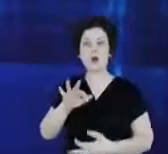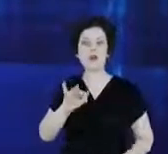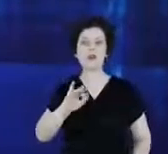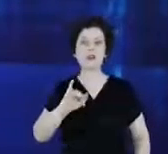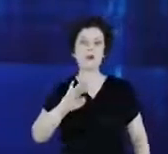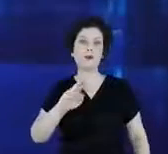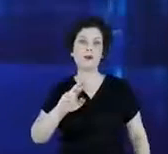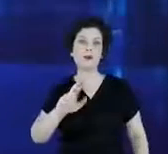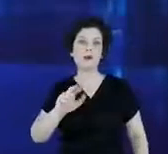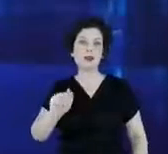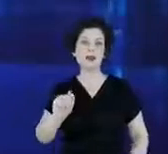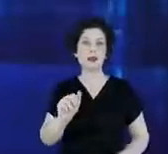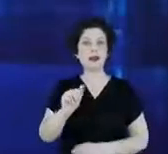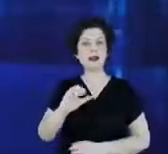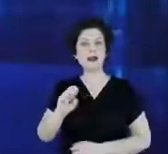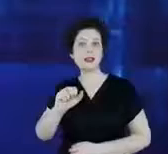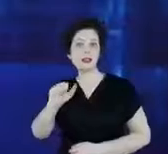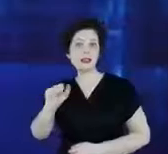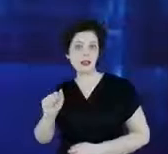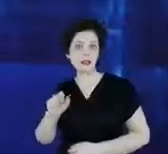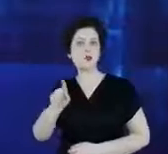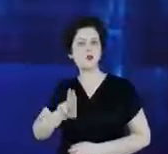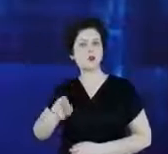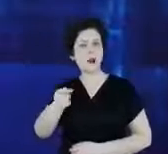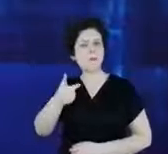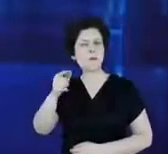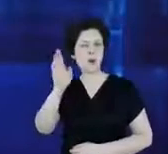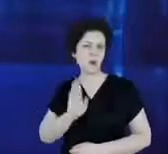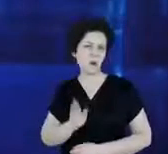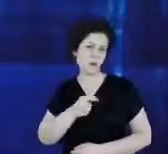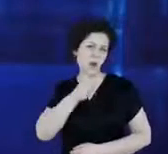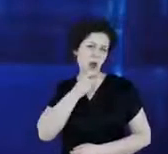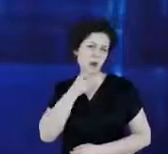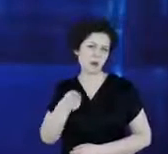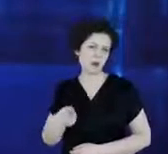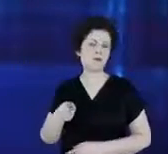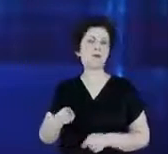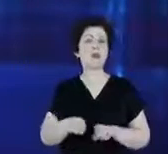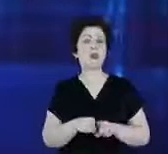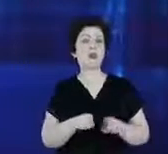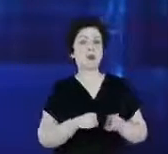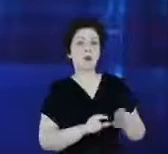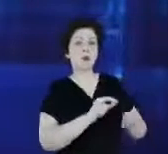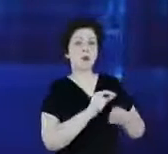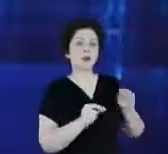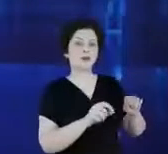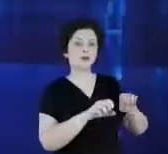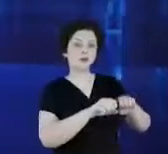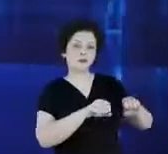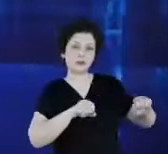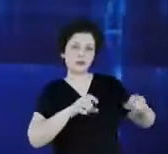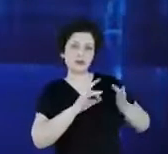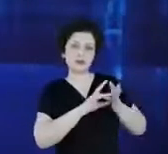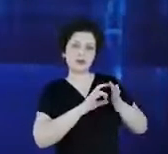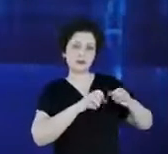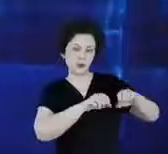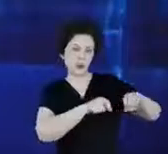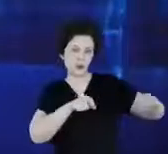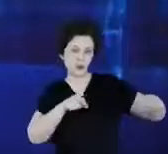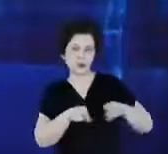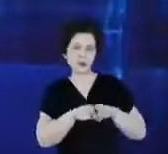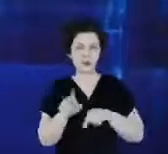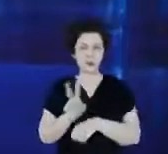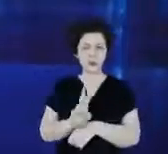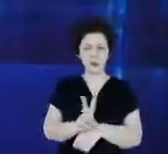acesas que também foram pouco utilizados aqui no Brasil e você pode usar pela própria o monitoramento